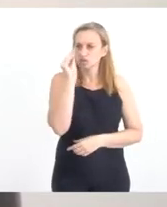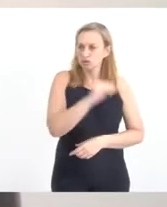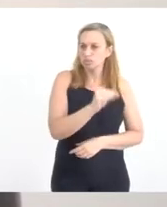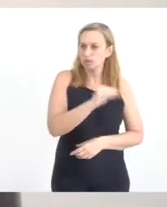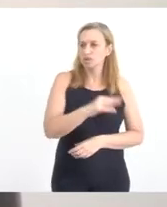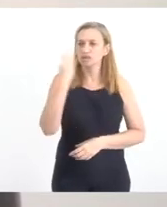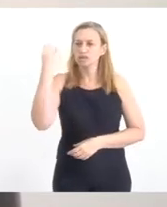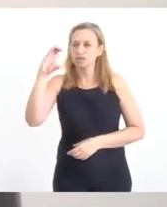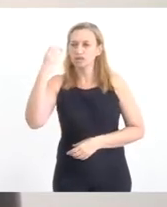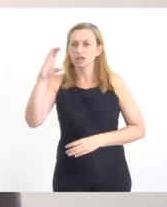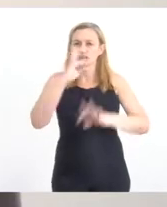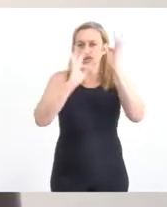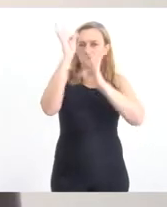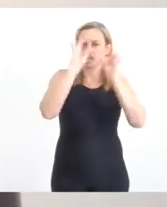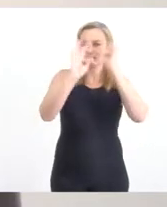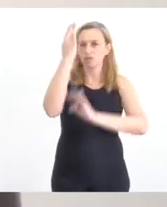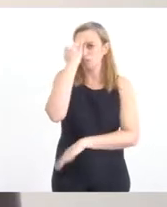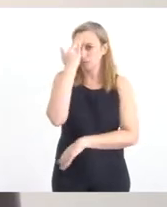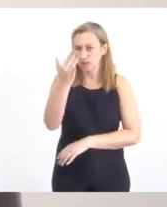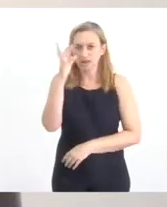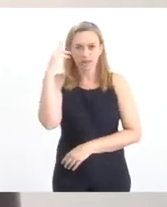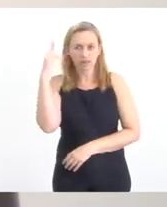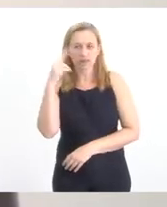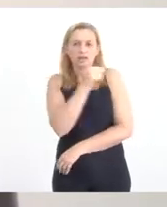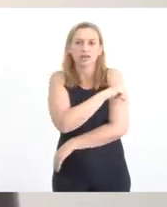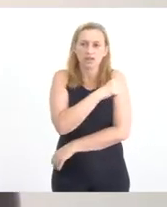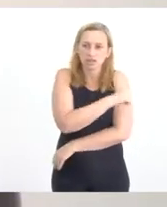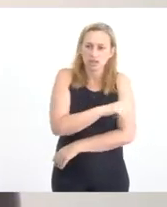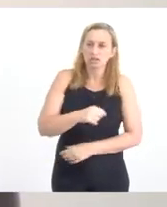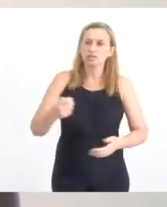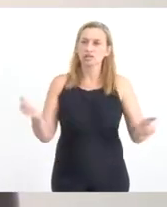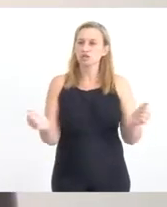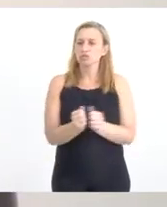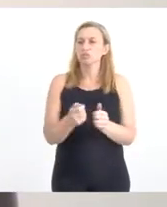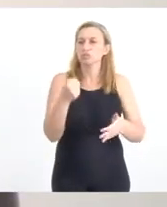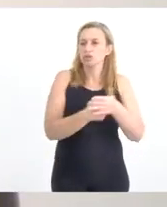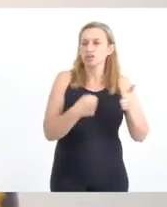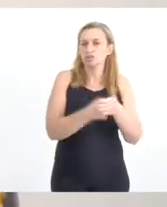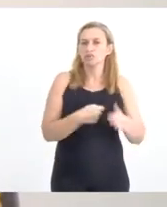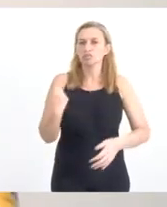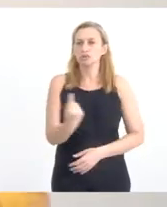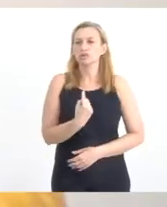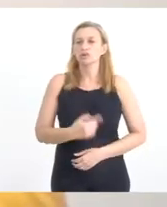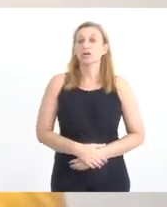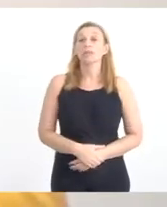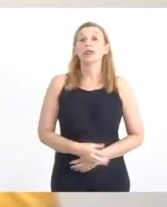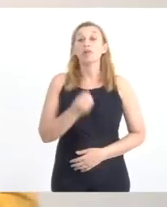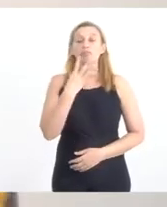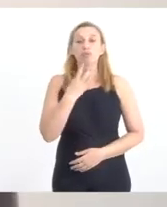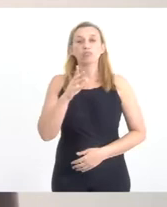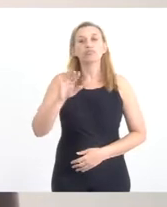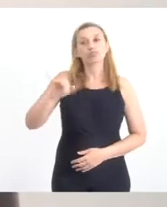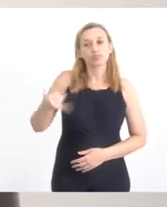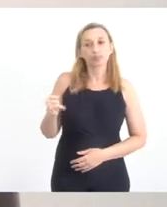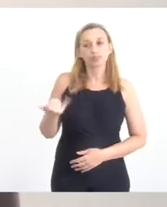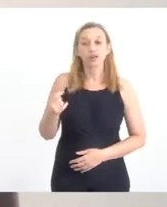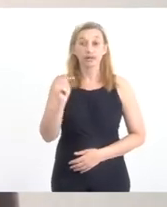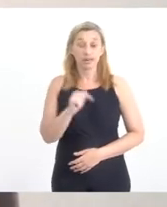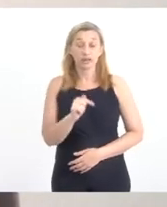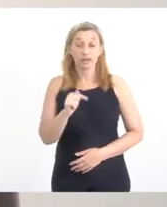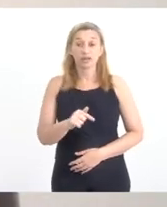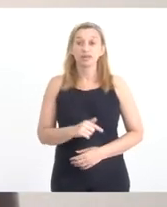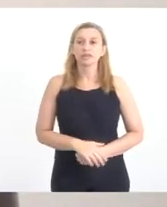da Ciência da tecnologia então muito obrigada e Regiane posto para essa luta com a gente é bom aproveitar aqui